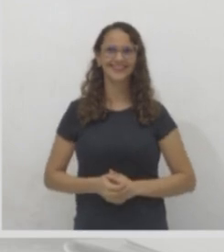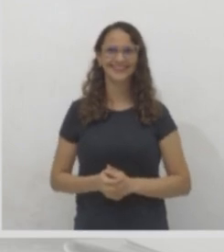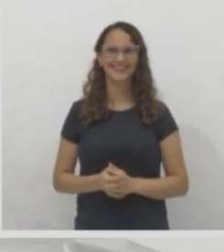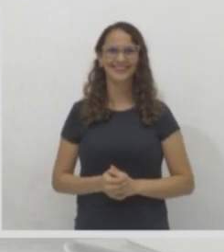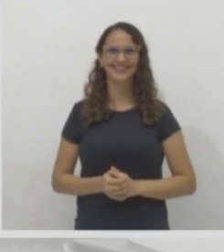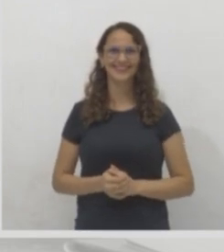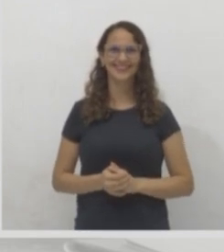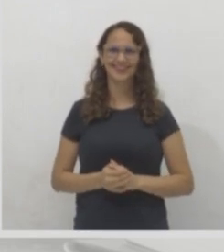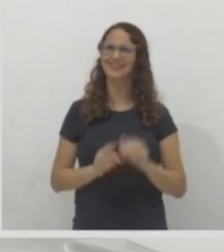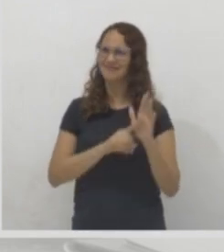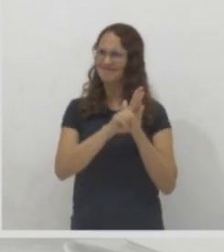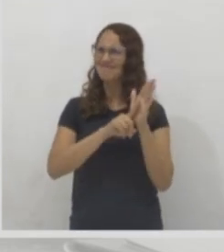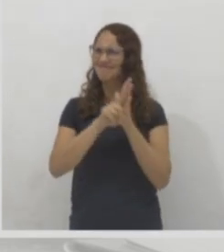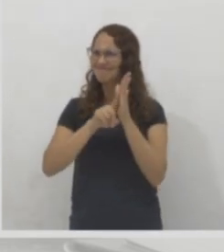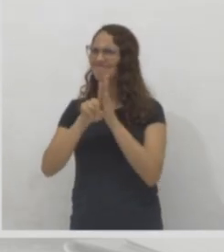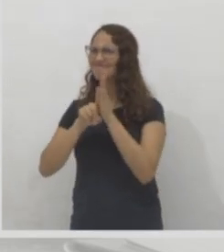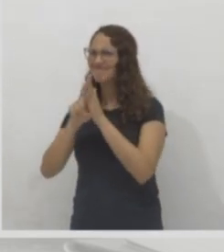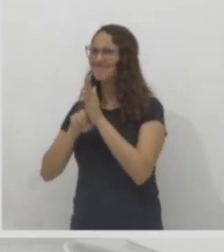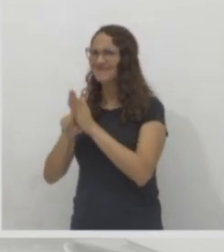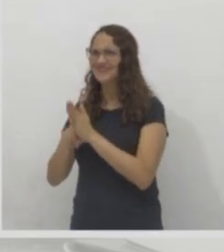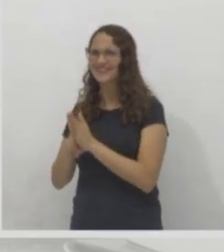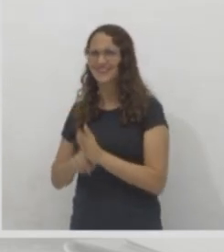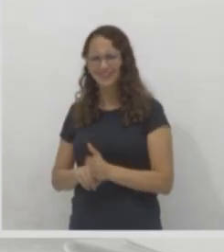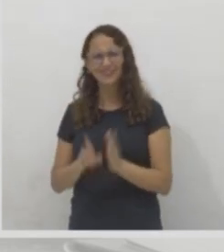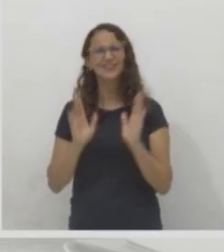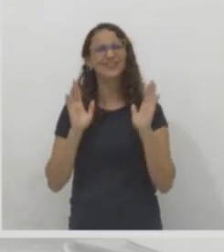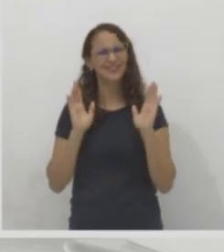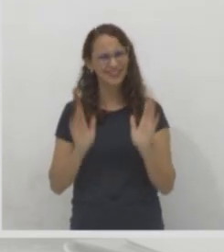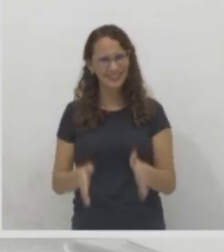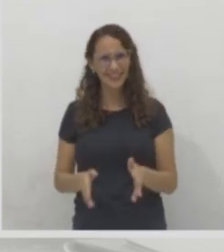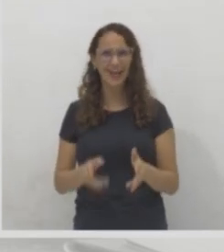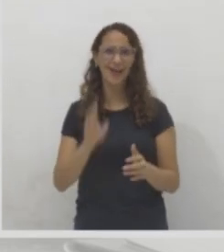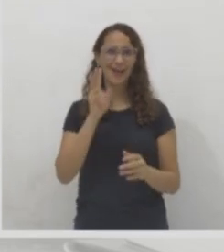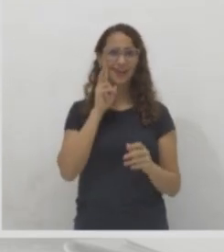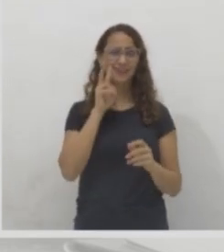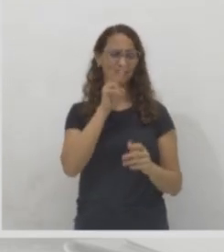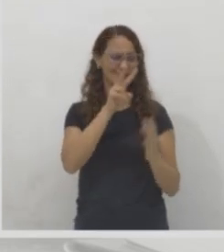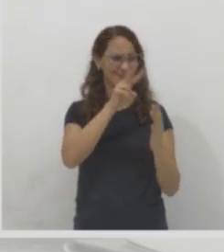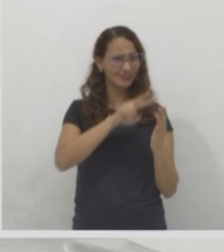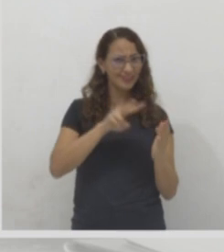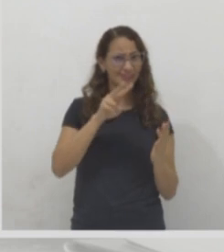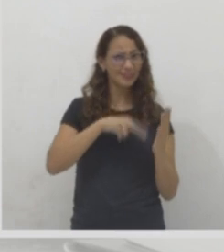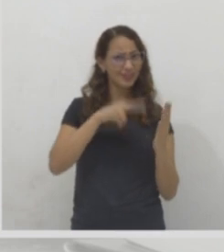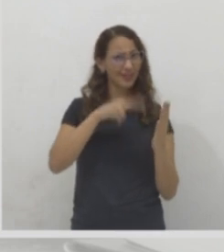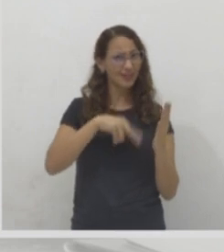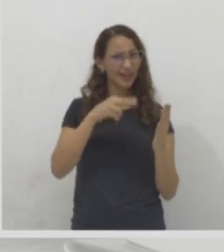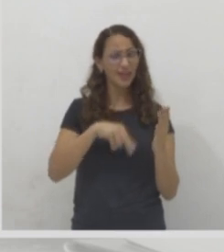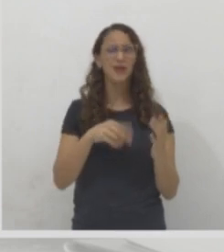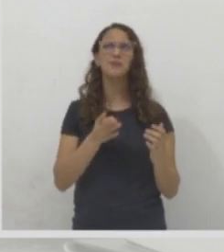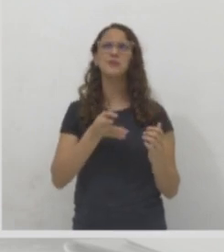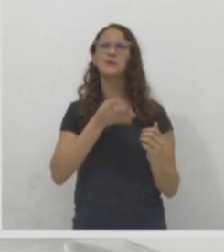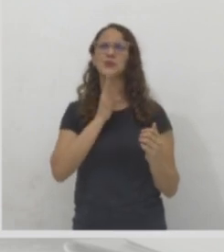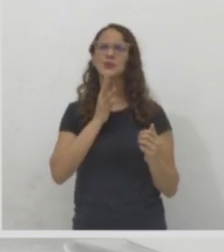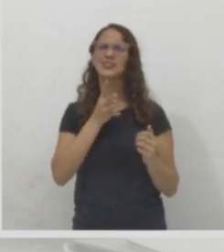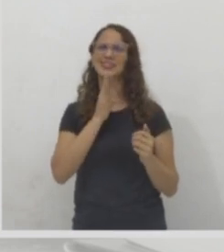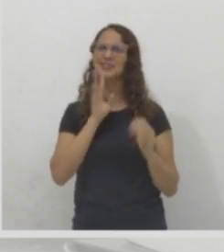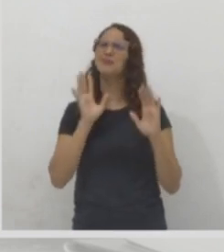vamos examinar isso. Todos nós já vimos, já lemos, temos o conhecimento do que